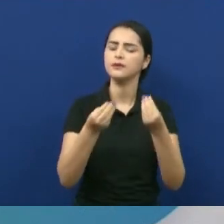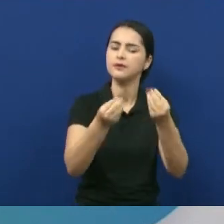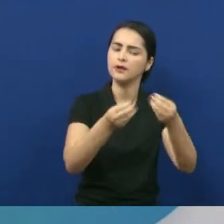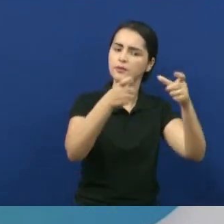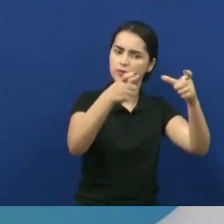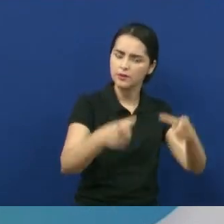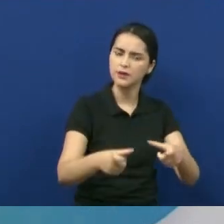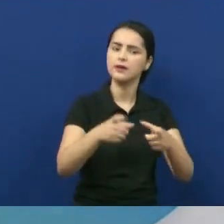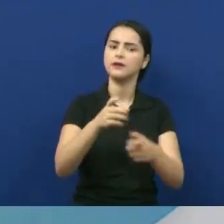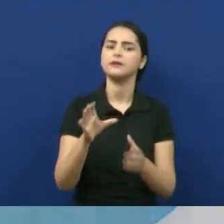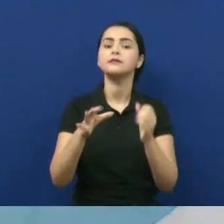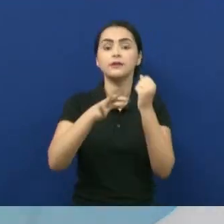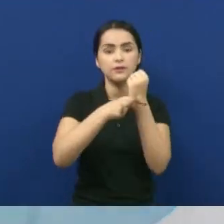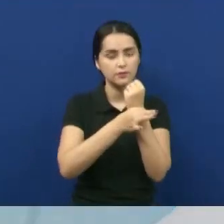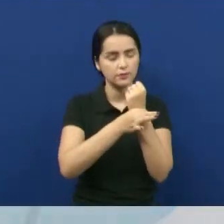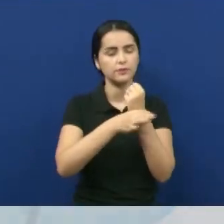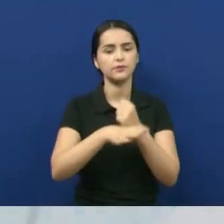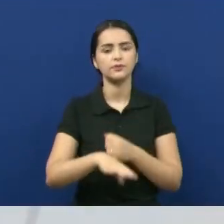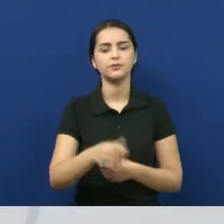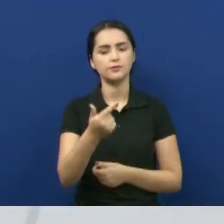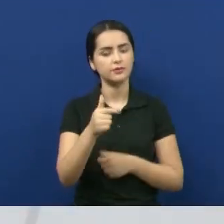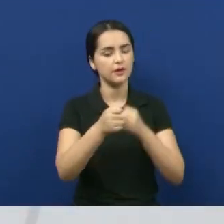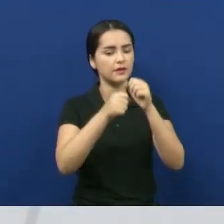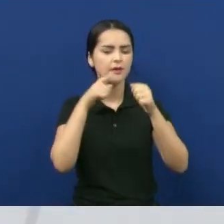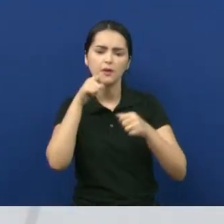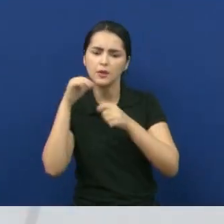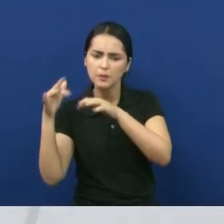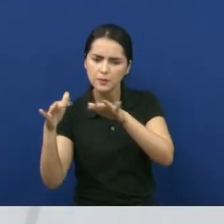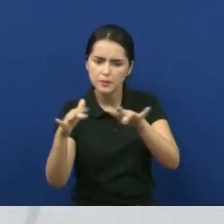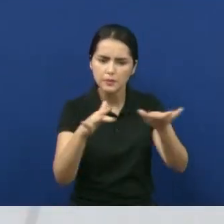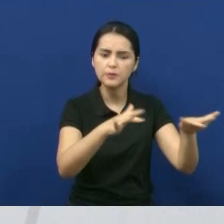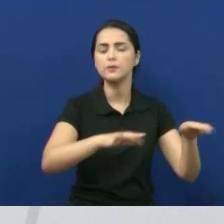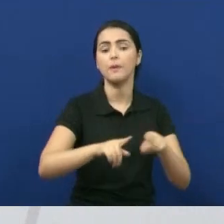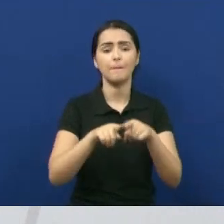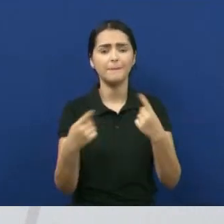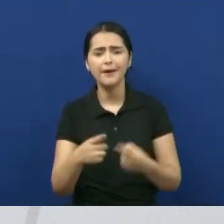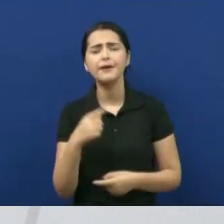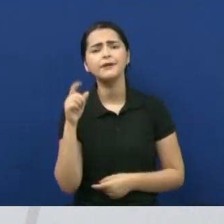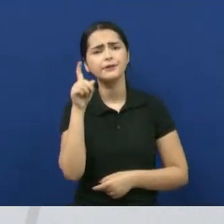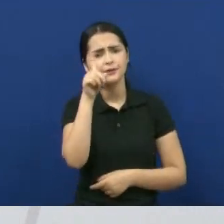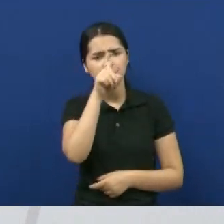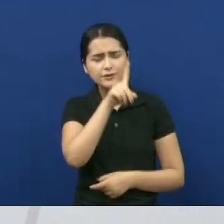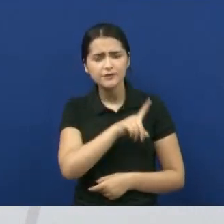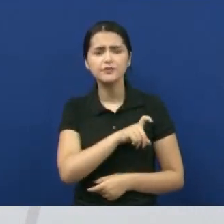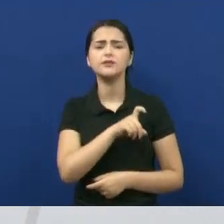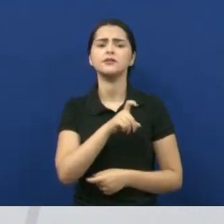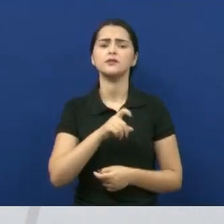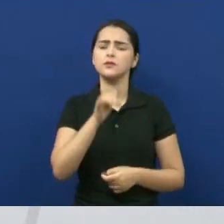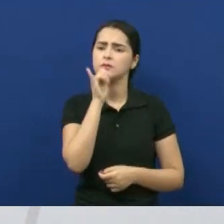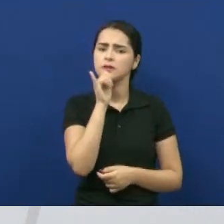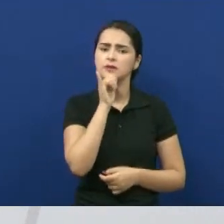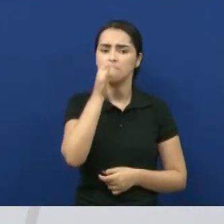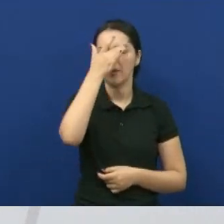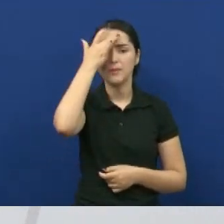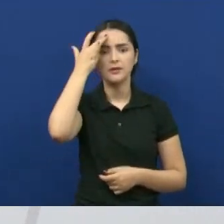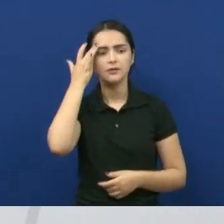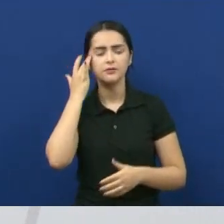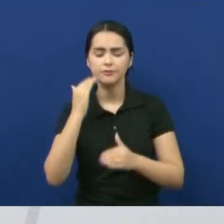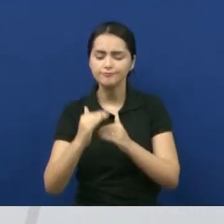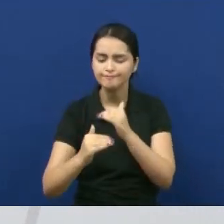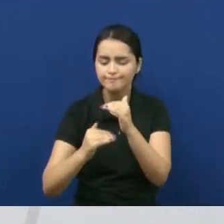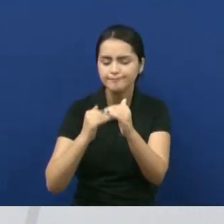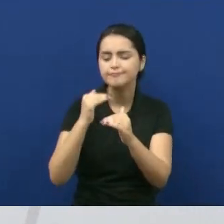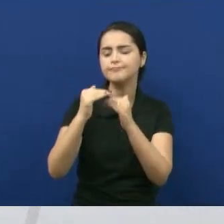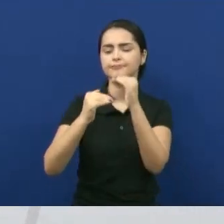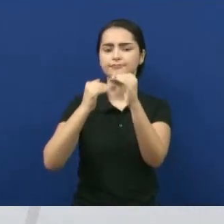será alagado. Porém, é muito difícil dar valor, por exemplo, a uma pessoa que cresceu naquela